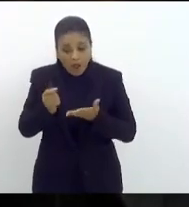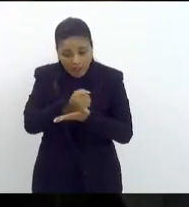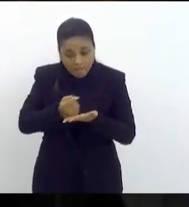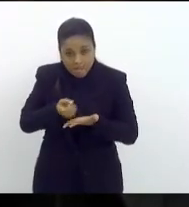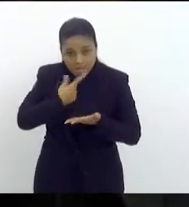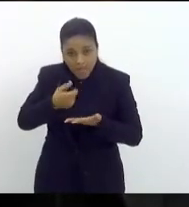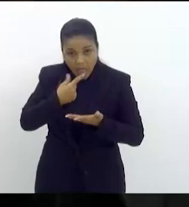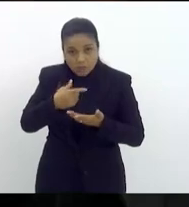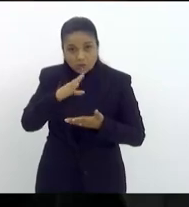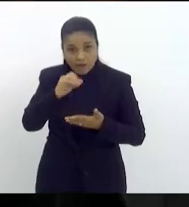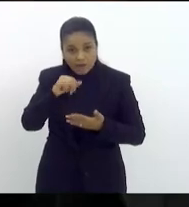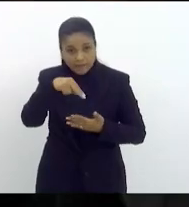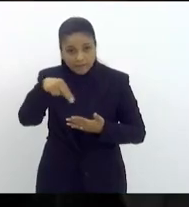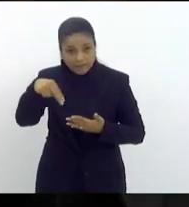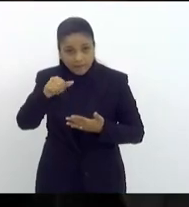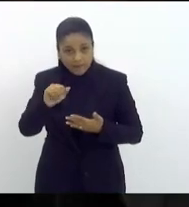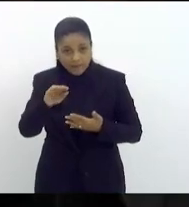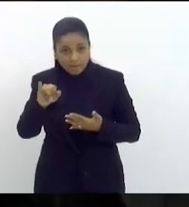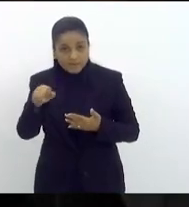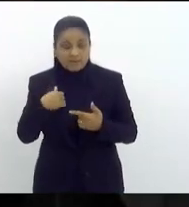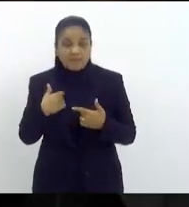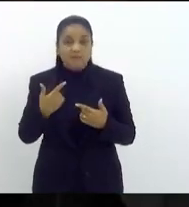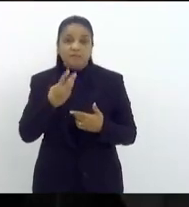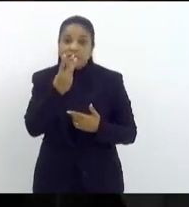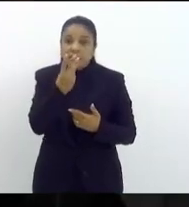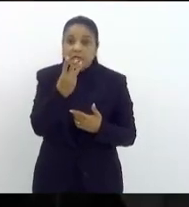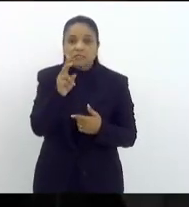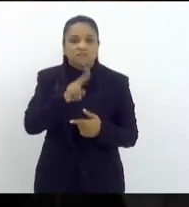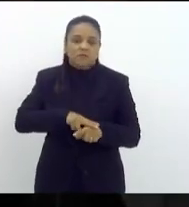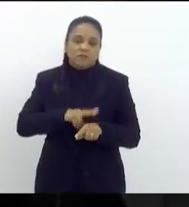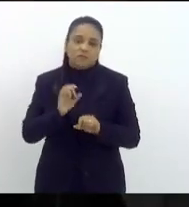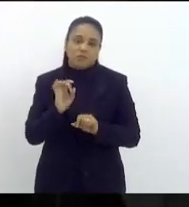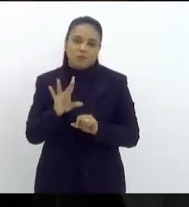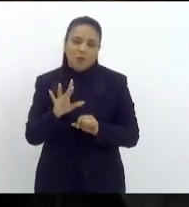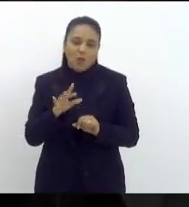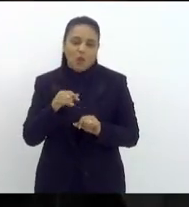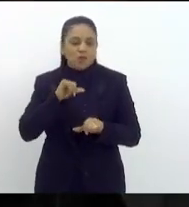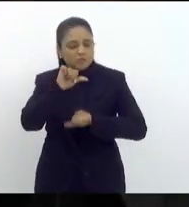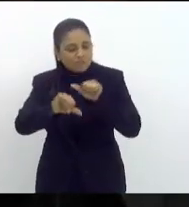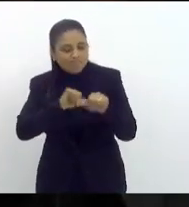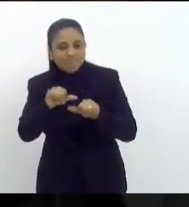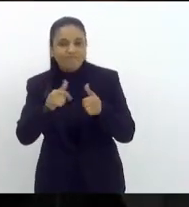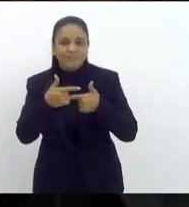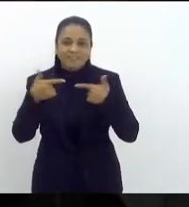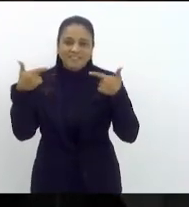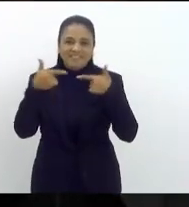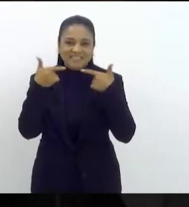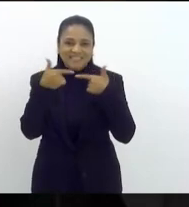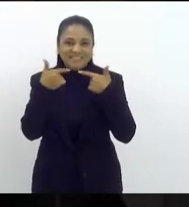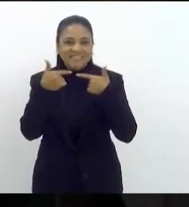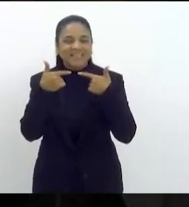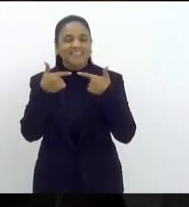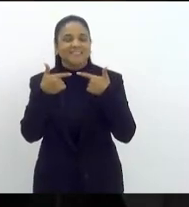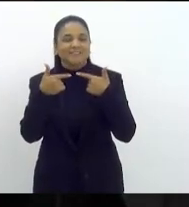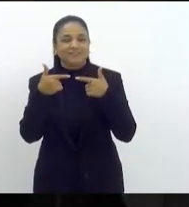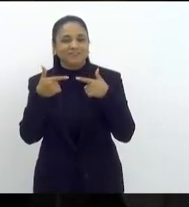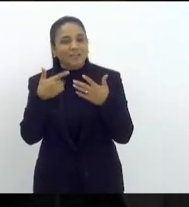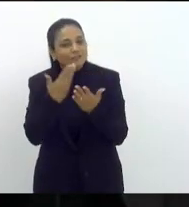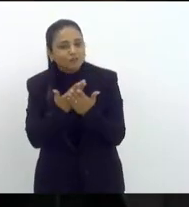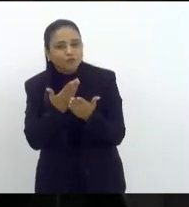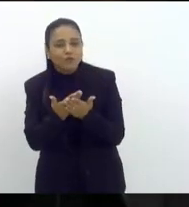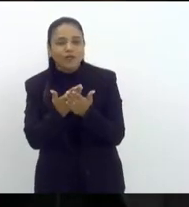ele tá rindo tá estudando mudou a vida dele então esse projeto